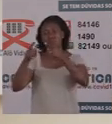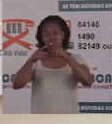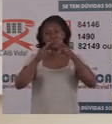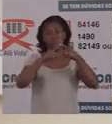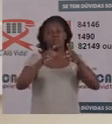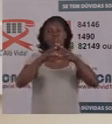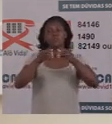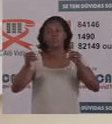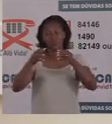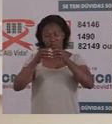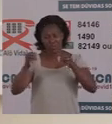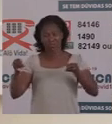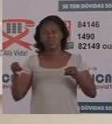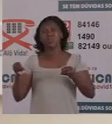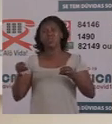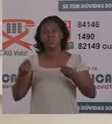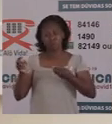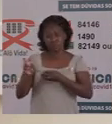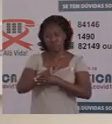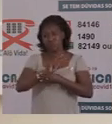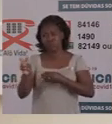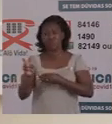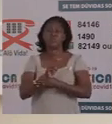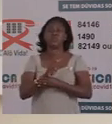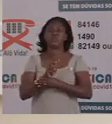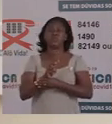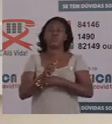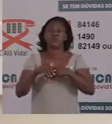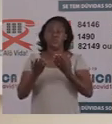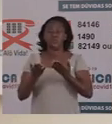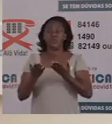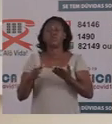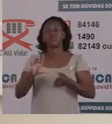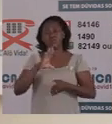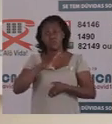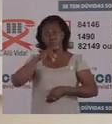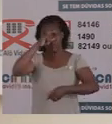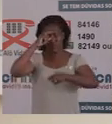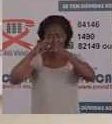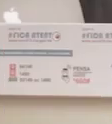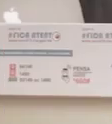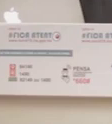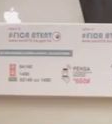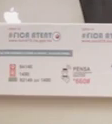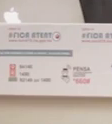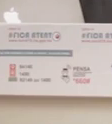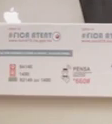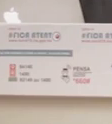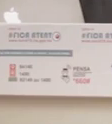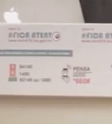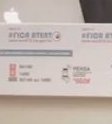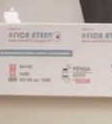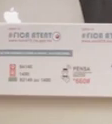Palma para executarmos a vigilância ativa, e há um trabalho do engajamento comunitário nas ações